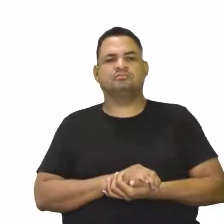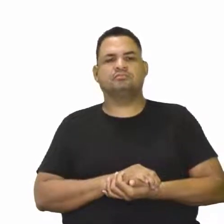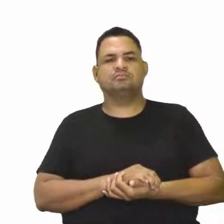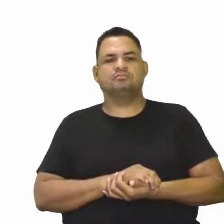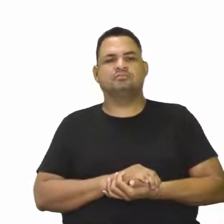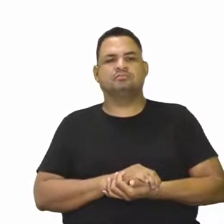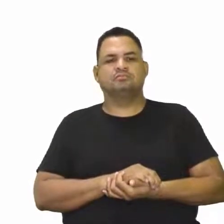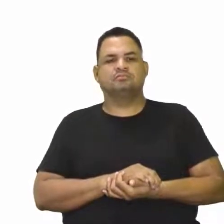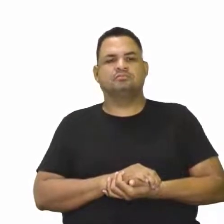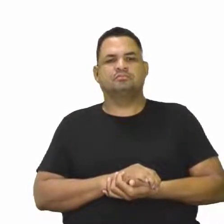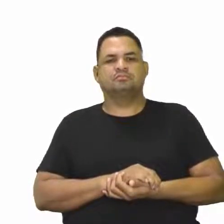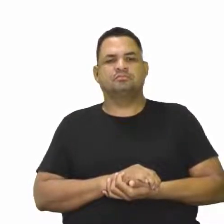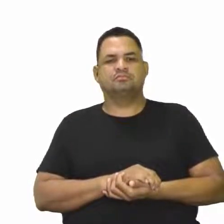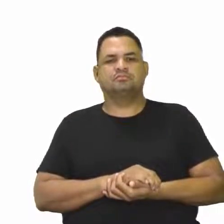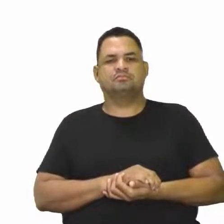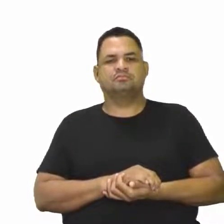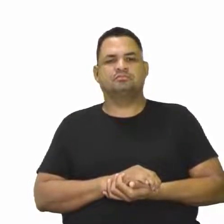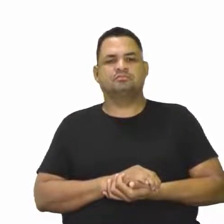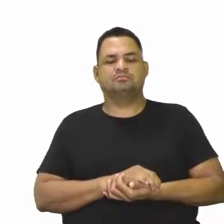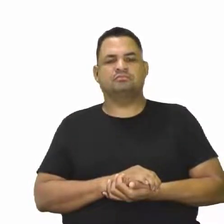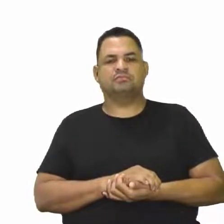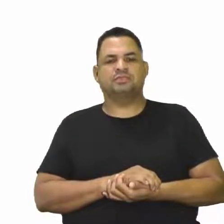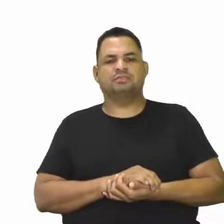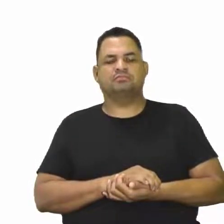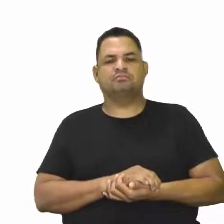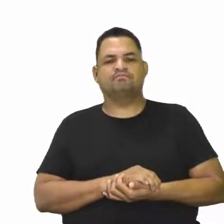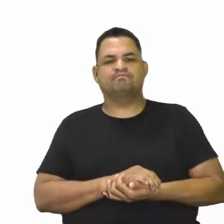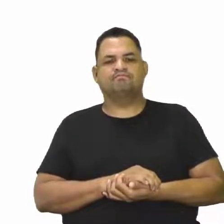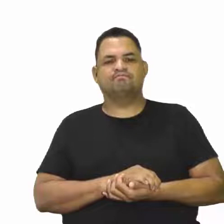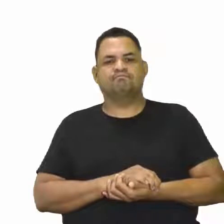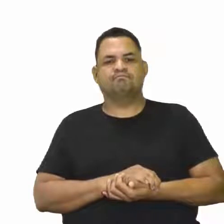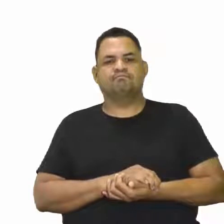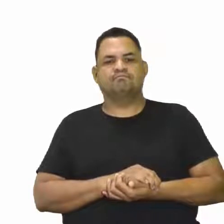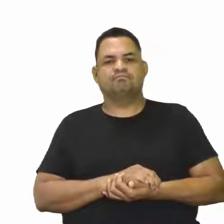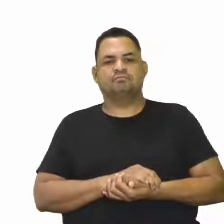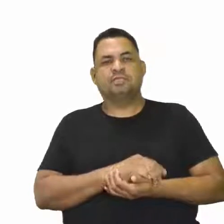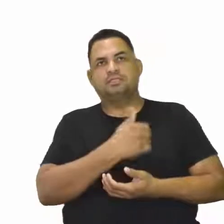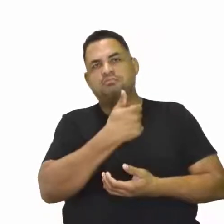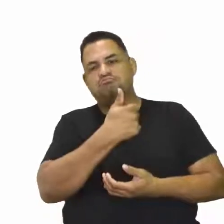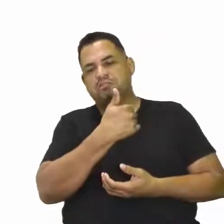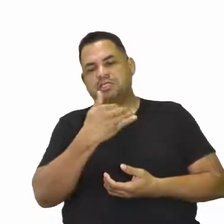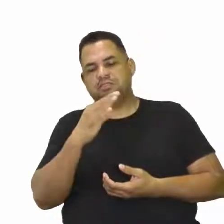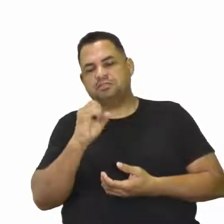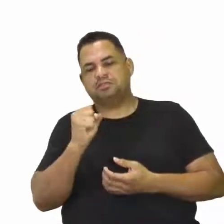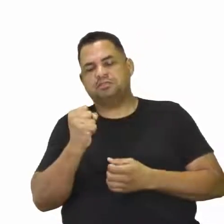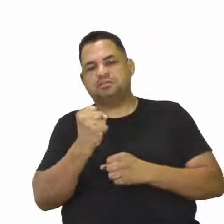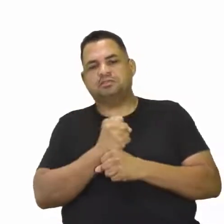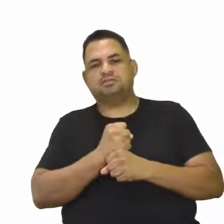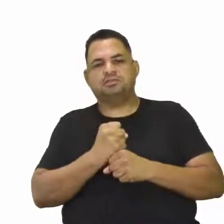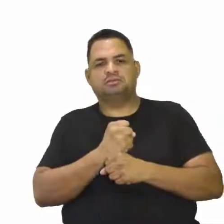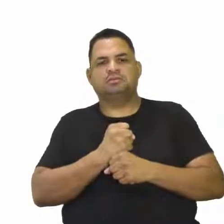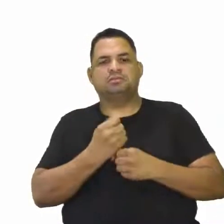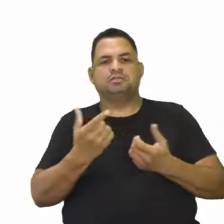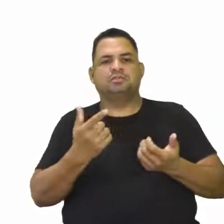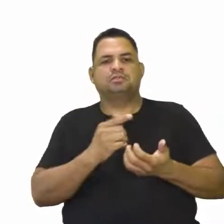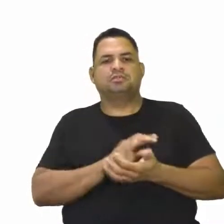Estou. Depois passaram. Então, a gente já sabe que passaram 10 anos.